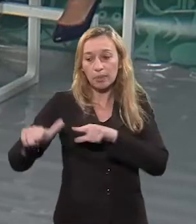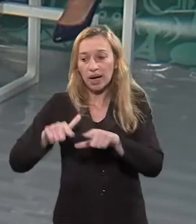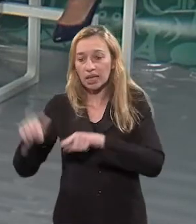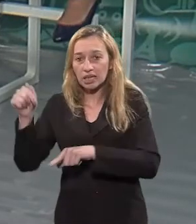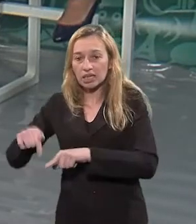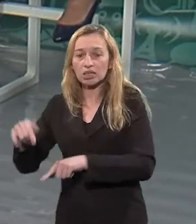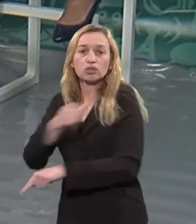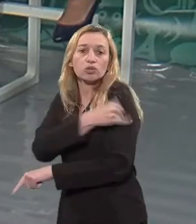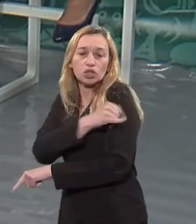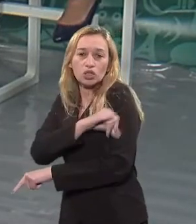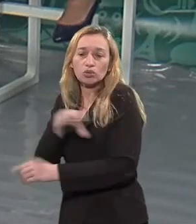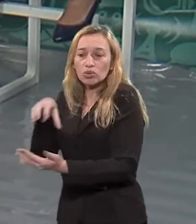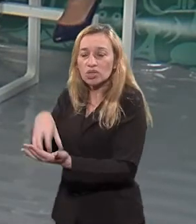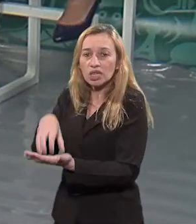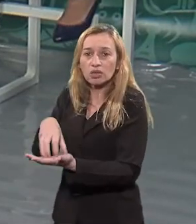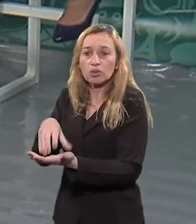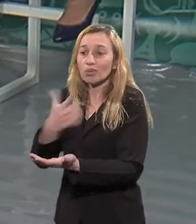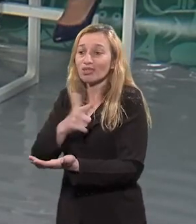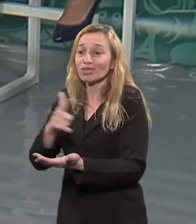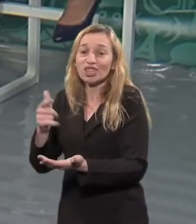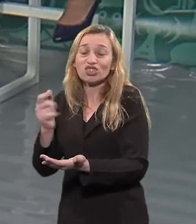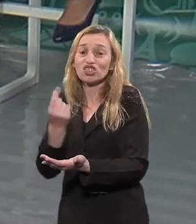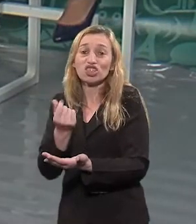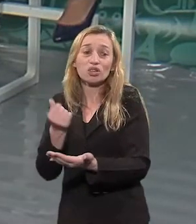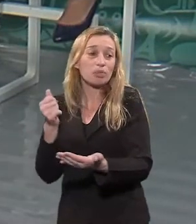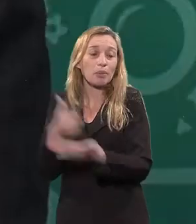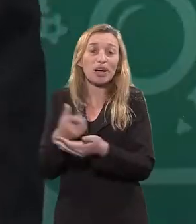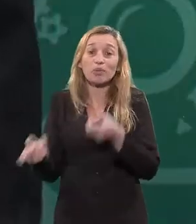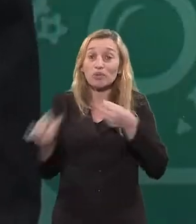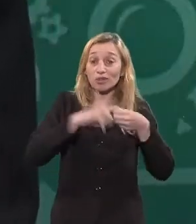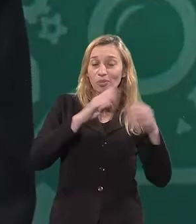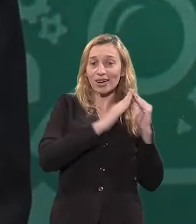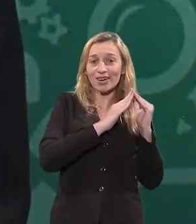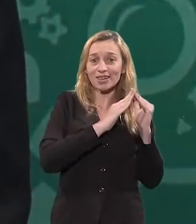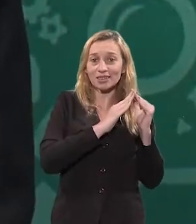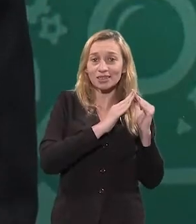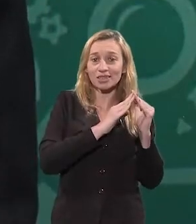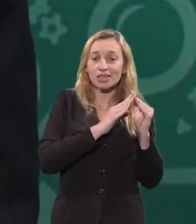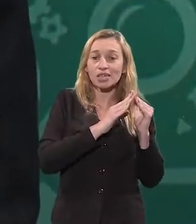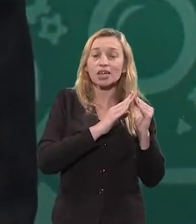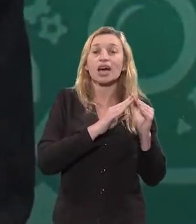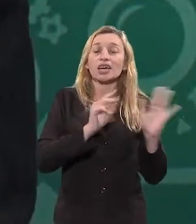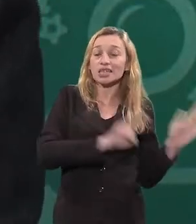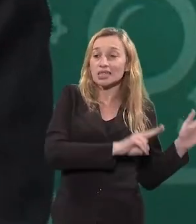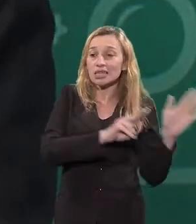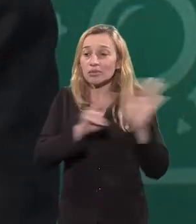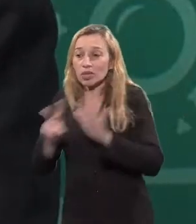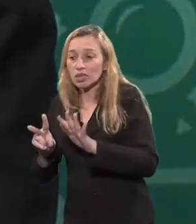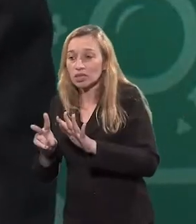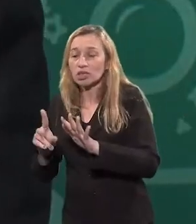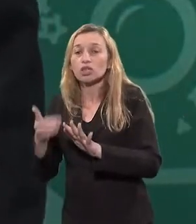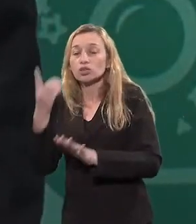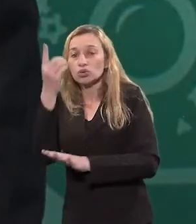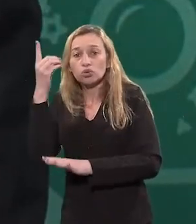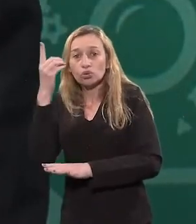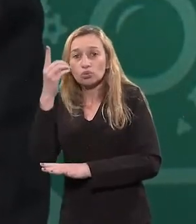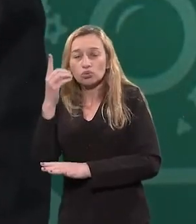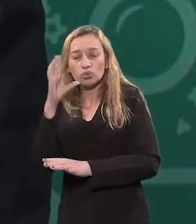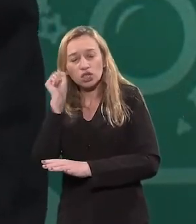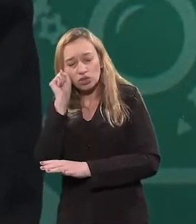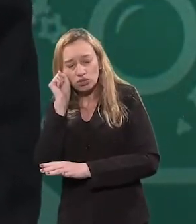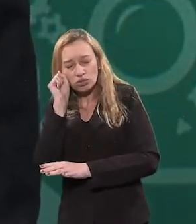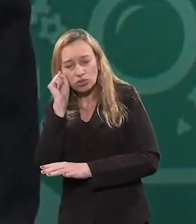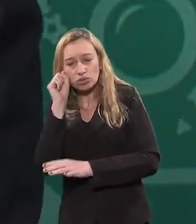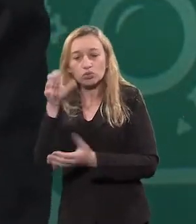trabalham no Rio de Janeiro, muitas vezes no centro da cidade, mas não tem dinheiro para pagar a passagem para voltar. E aí ficam durante a semana dormindo